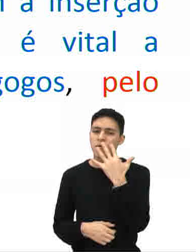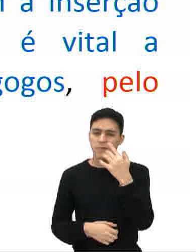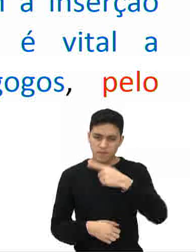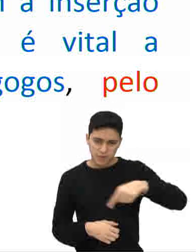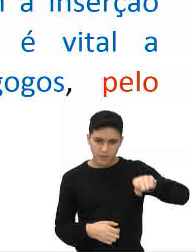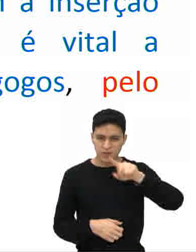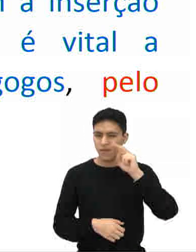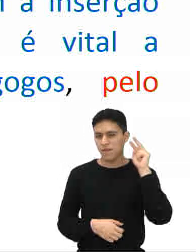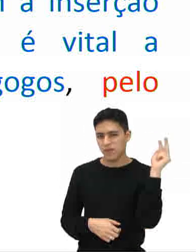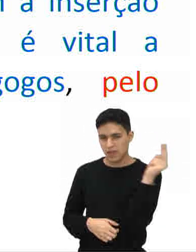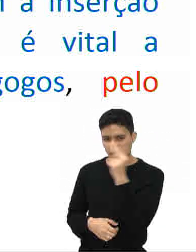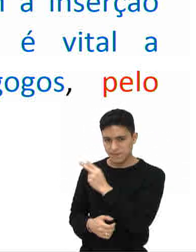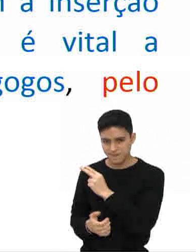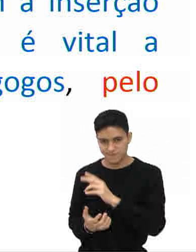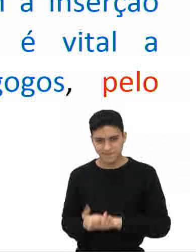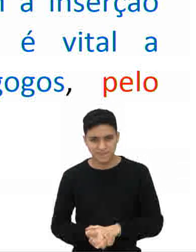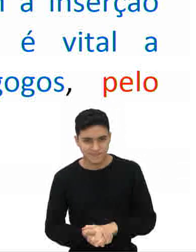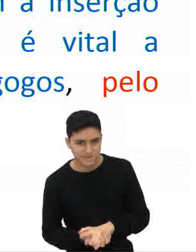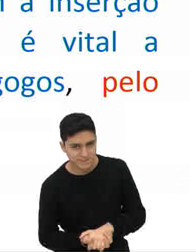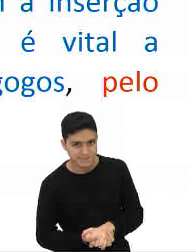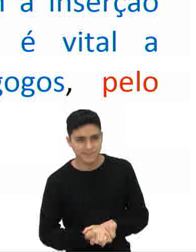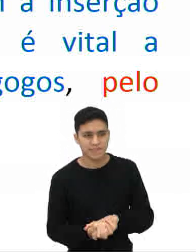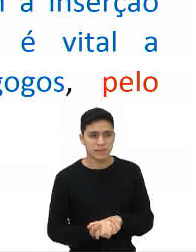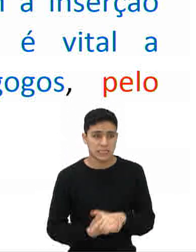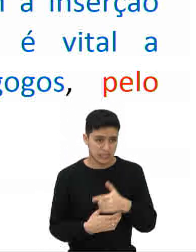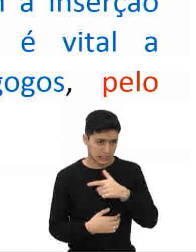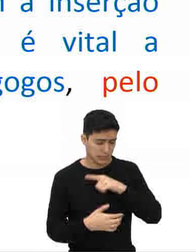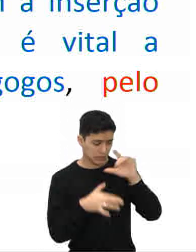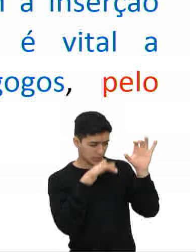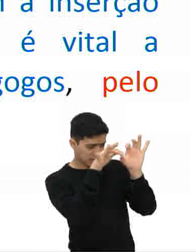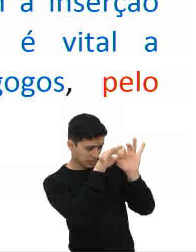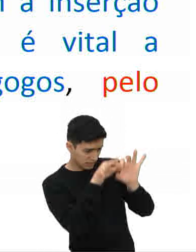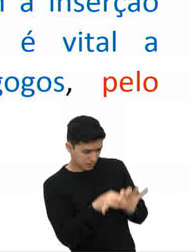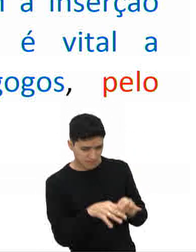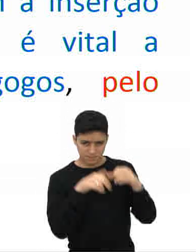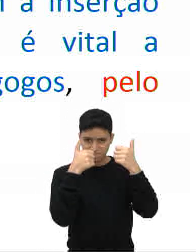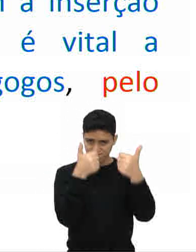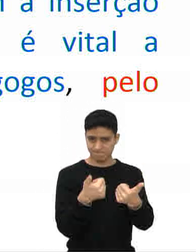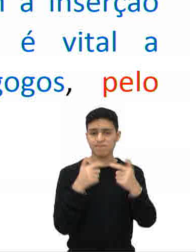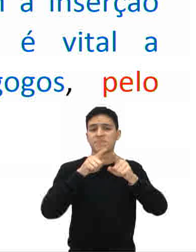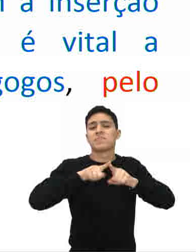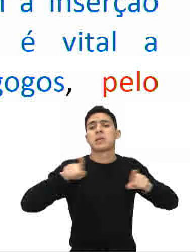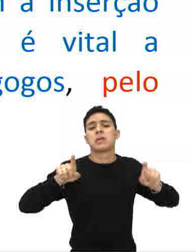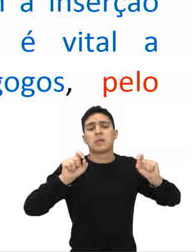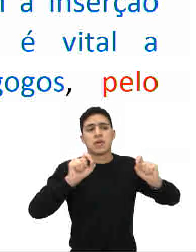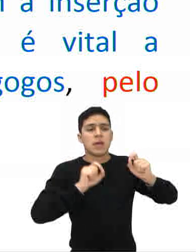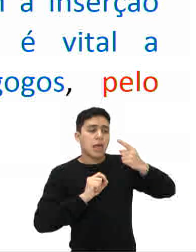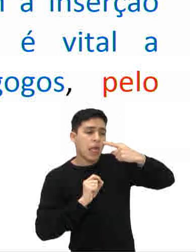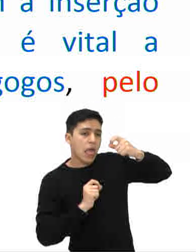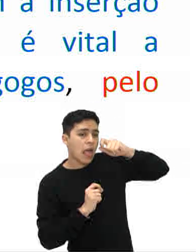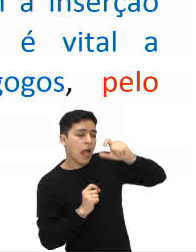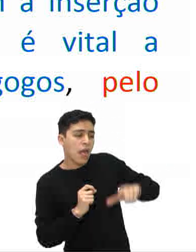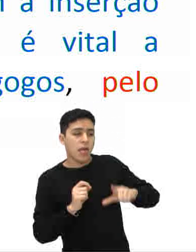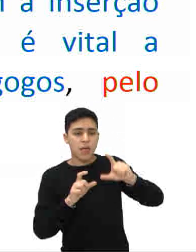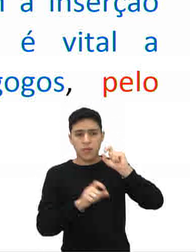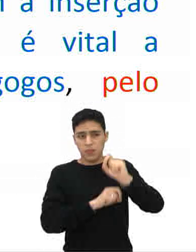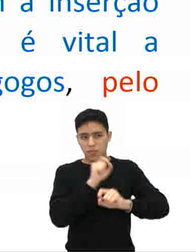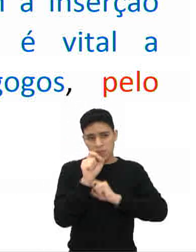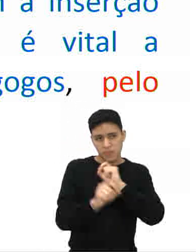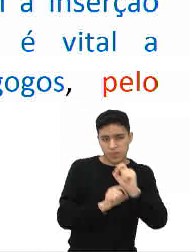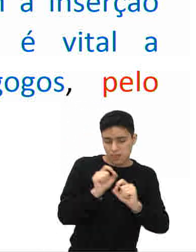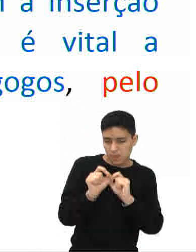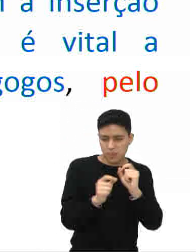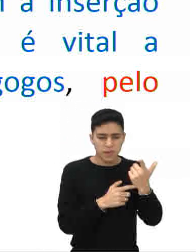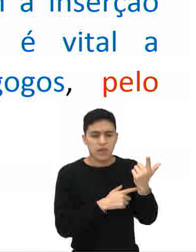né? Então, aqui a gente tem os conectivos ali, mas a gente tem em azul ali o que,